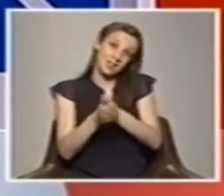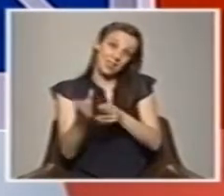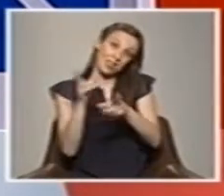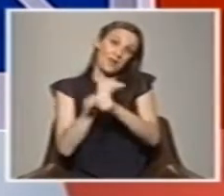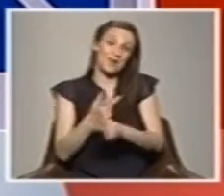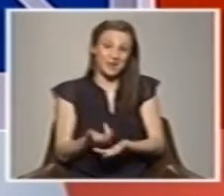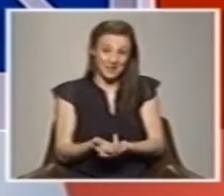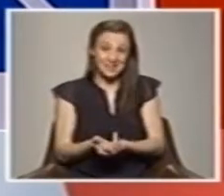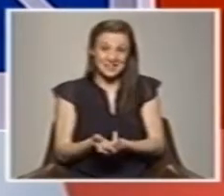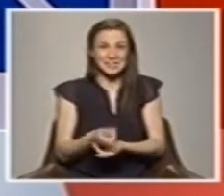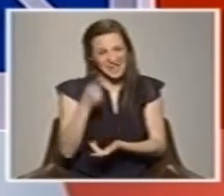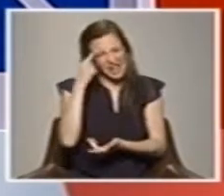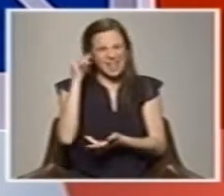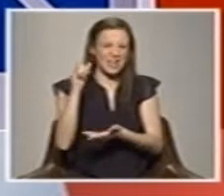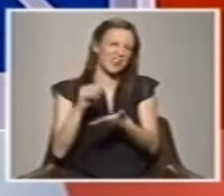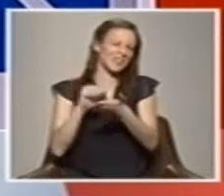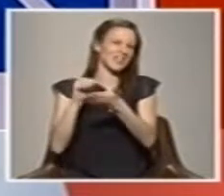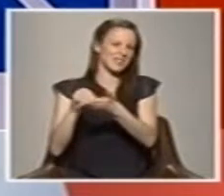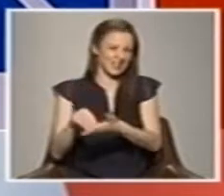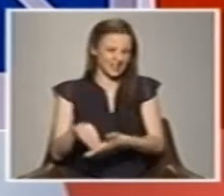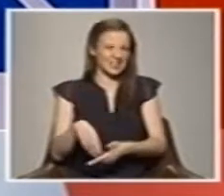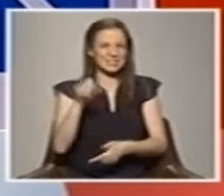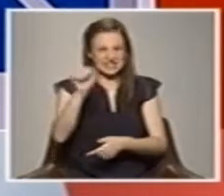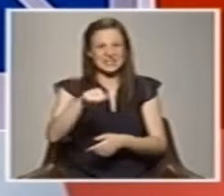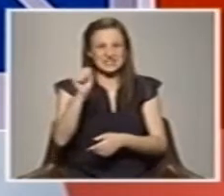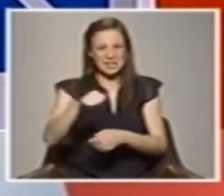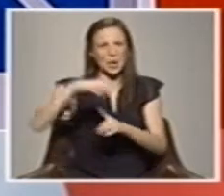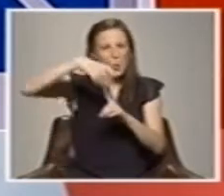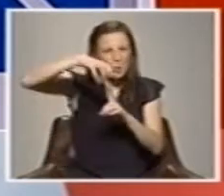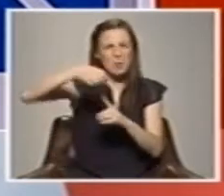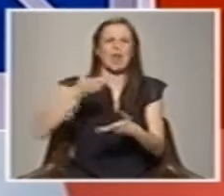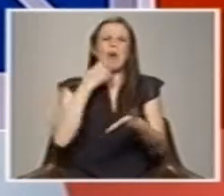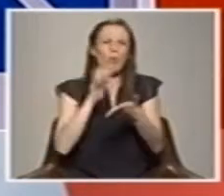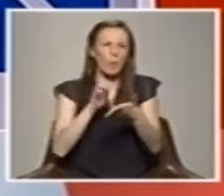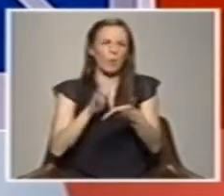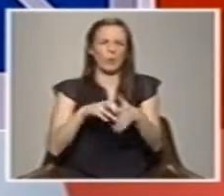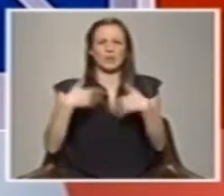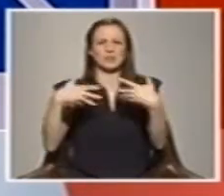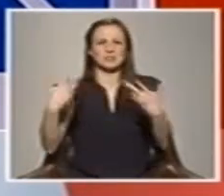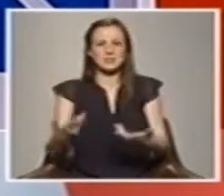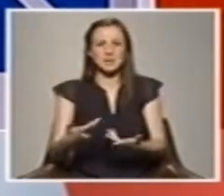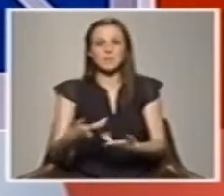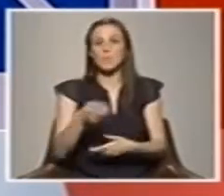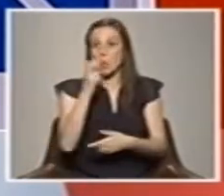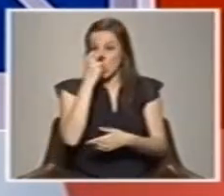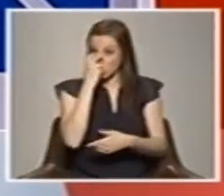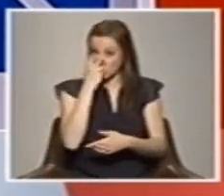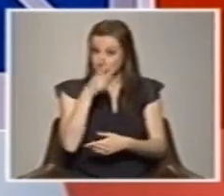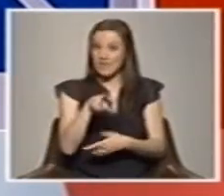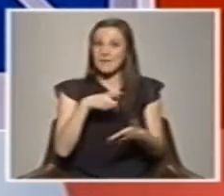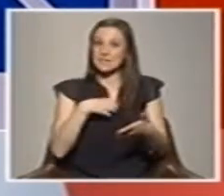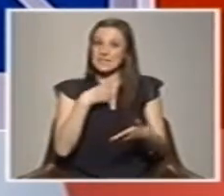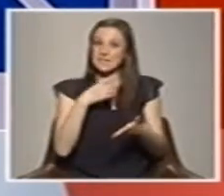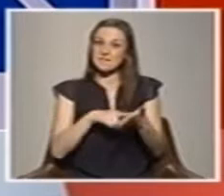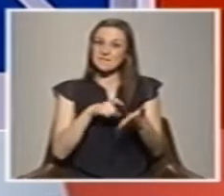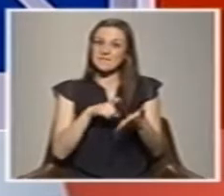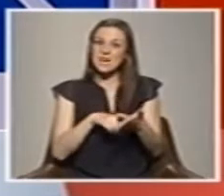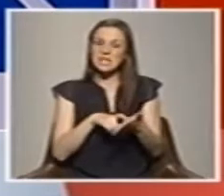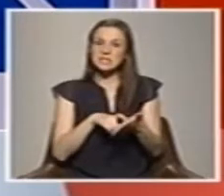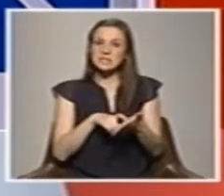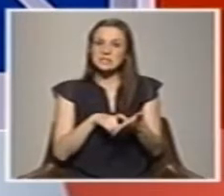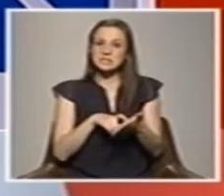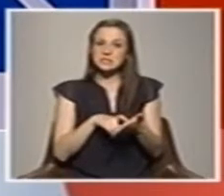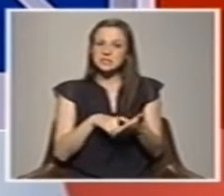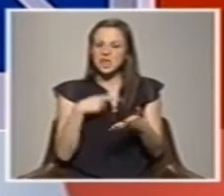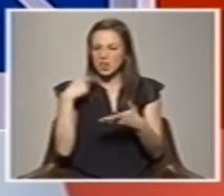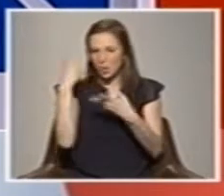não é? E a gente inventa, junta uns cogumelos, junta um não arroz. Sei se se deu ao trabalho, ou se teve essa curiosidade, ou essa necessidade de fazer